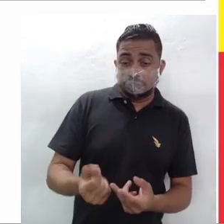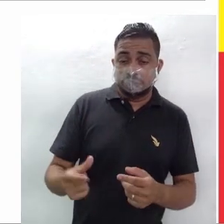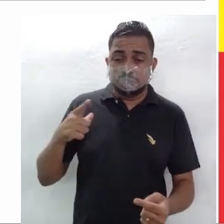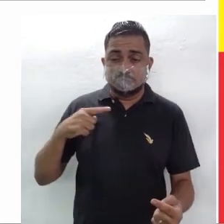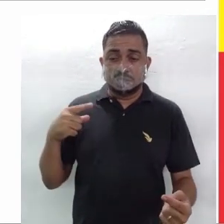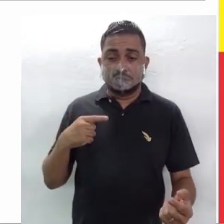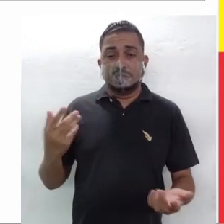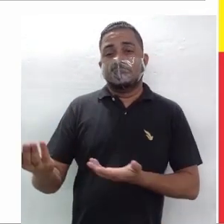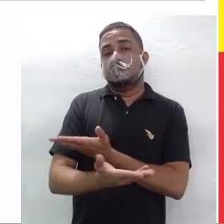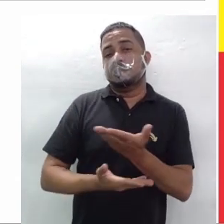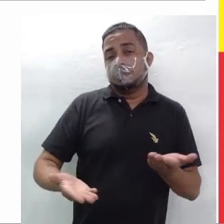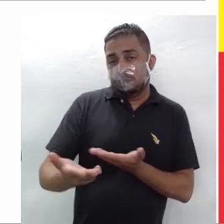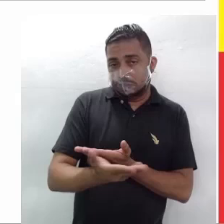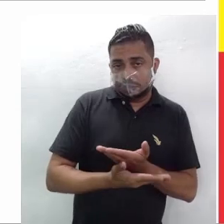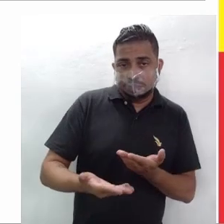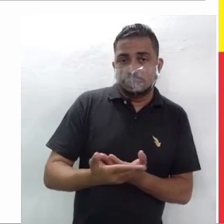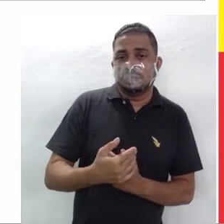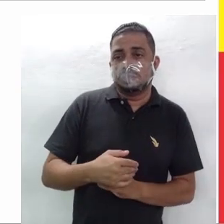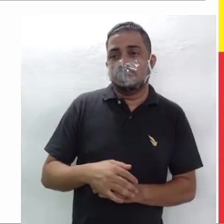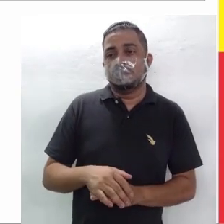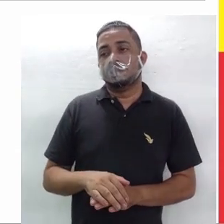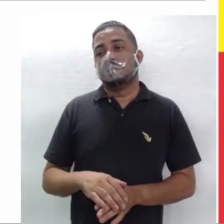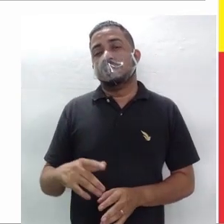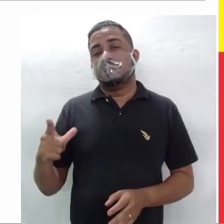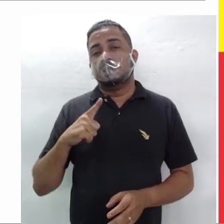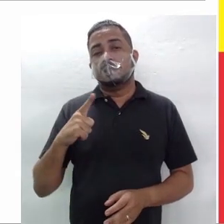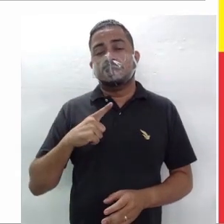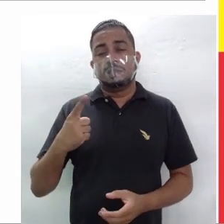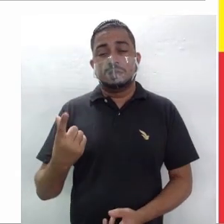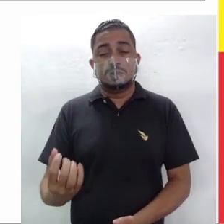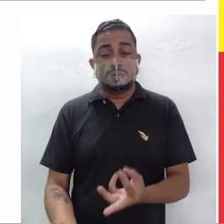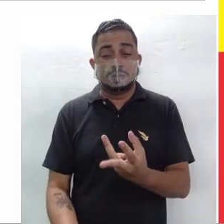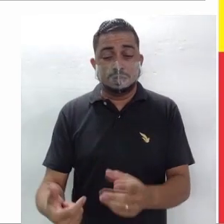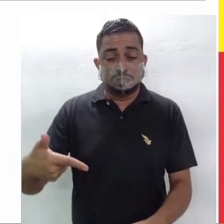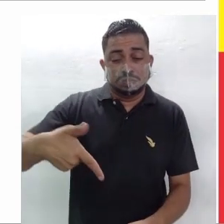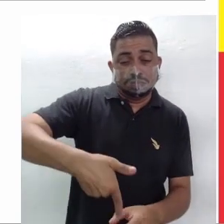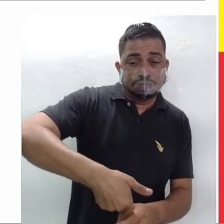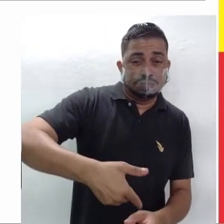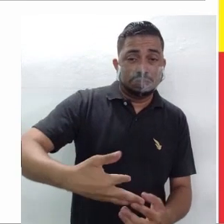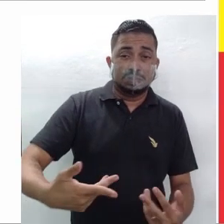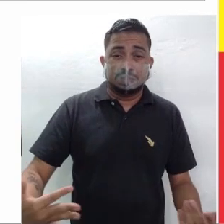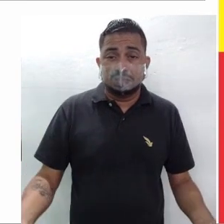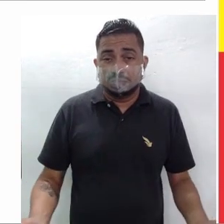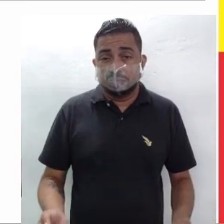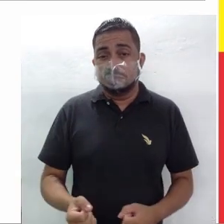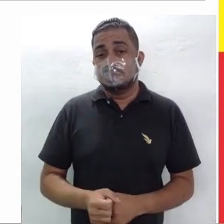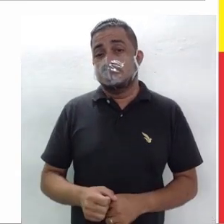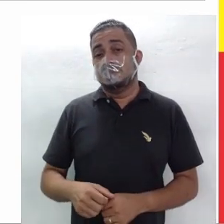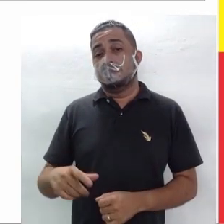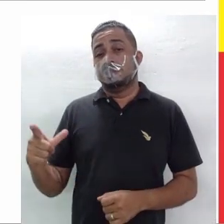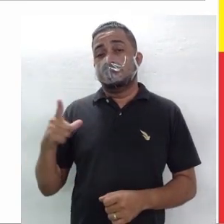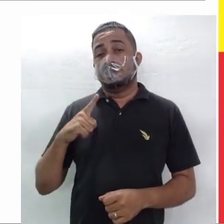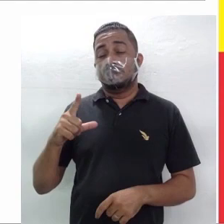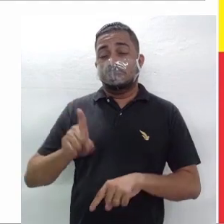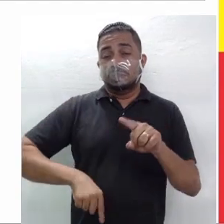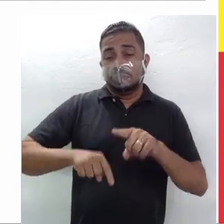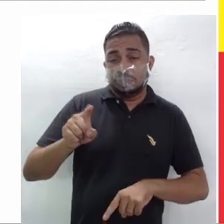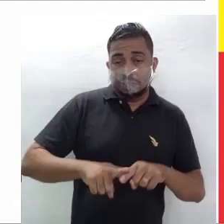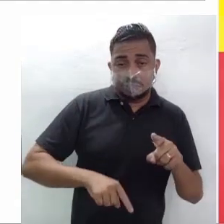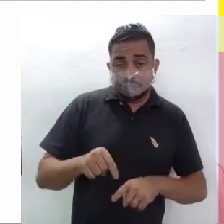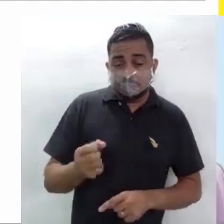está relacionada aos combustíveis inflamáveis expostos a